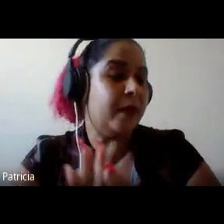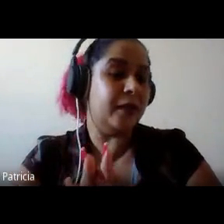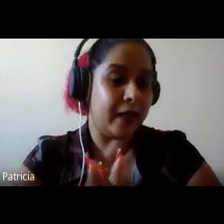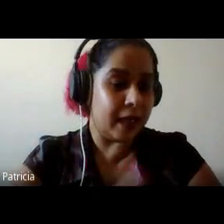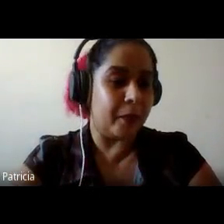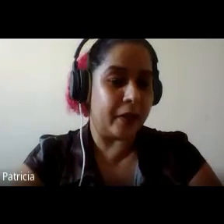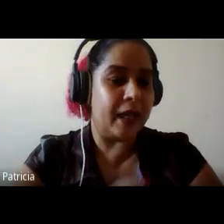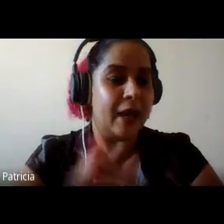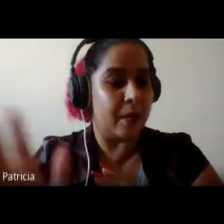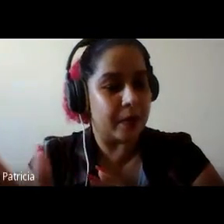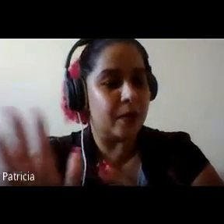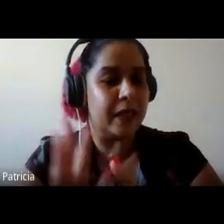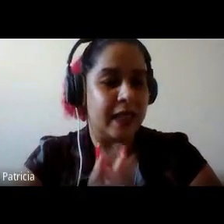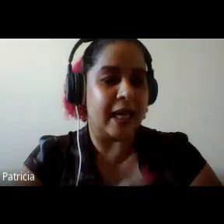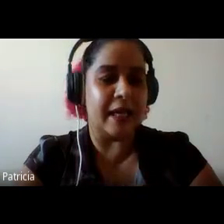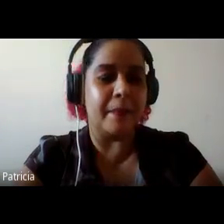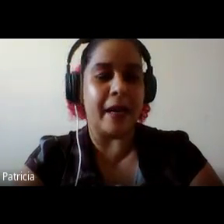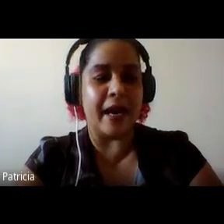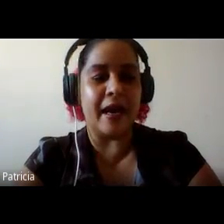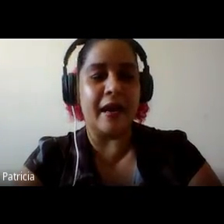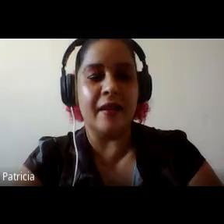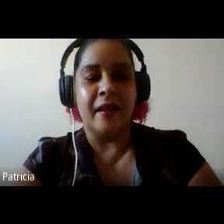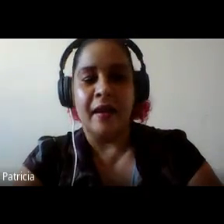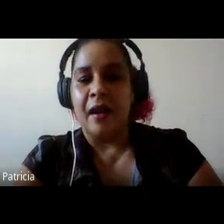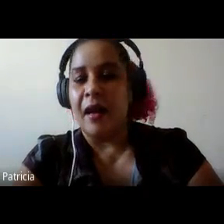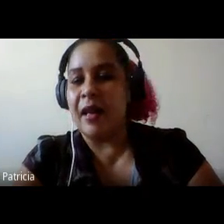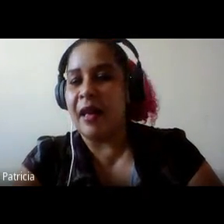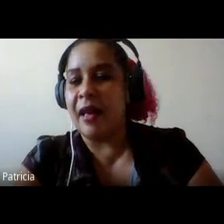ficar perturbando ele, porque ele é uma pessoa que está aqui para